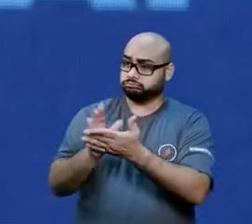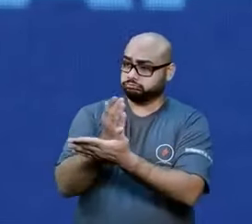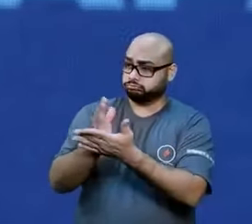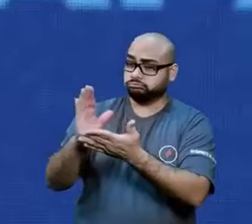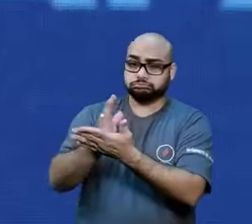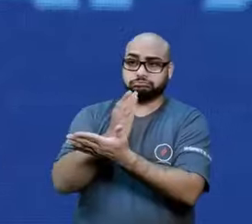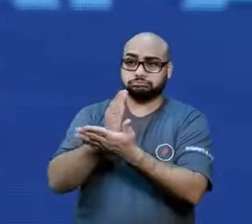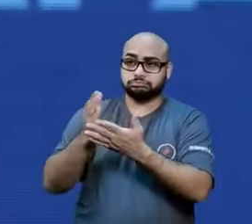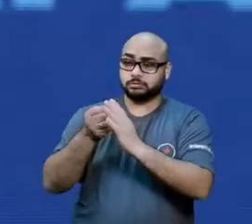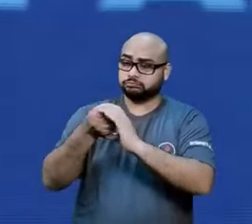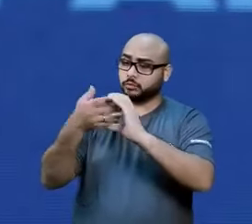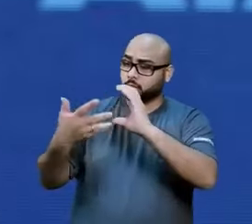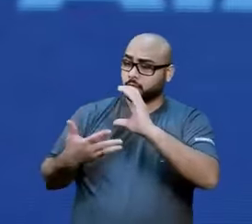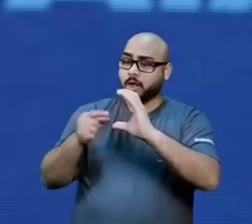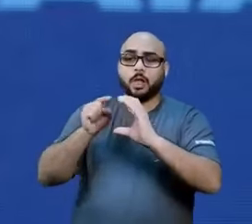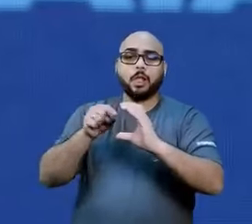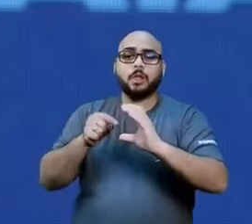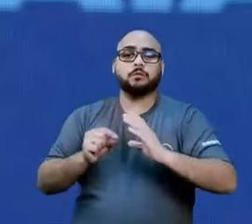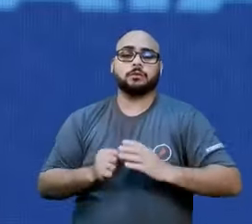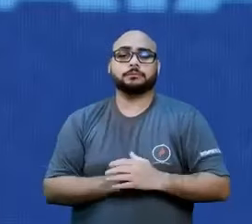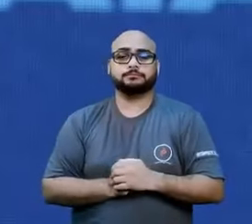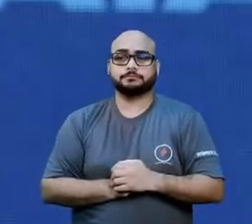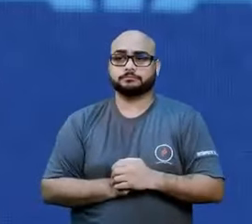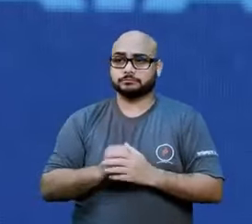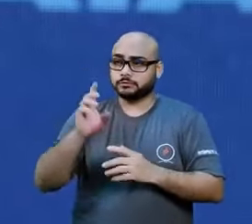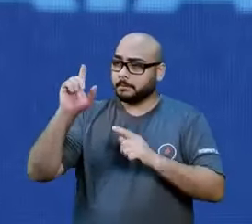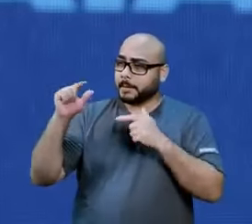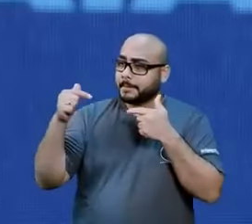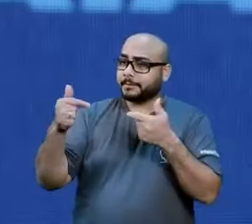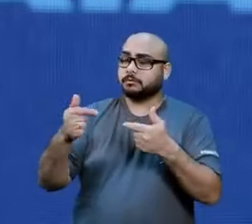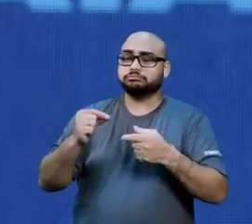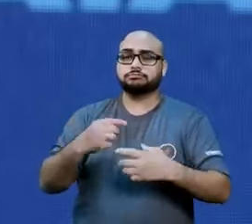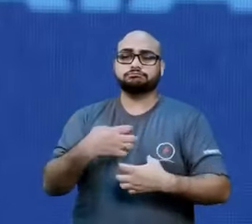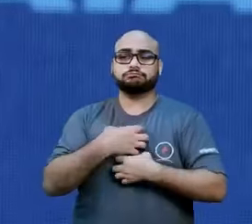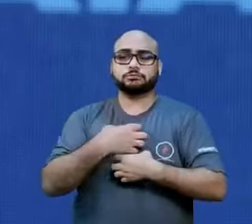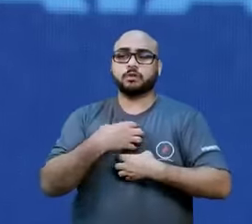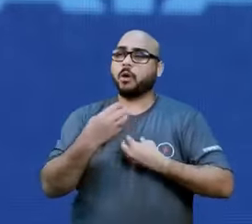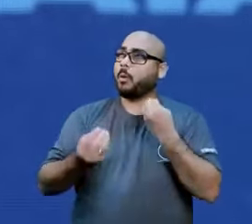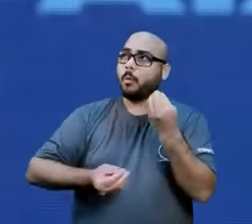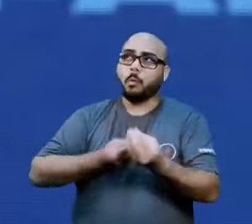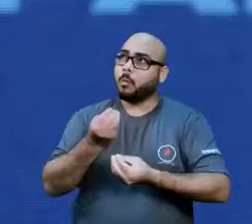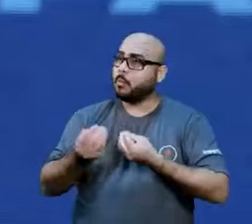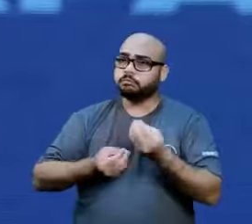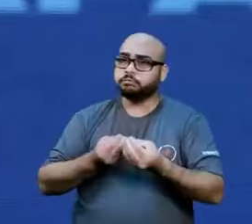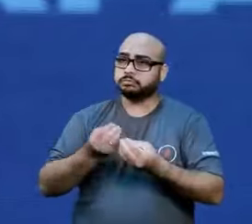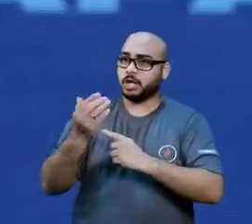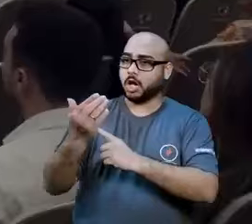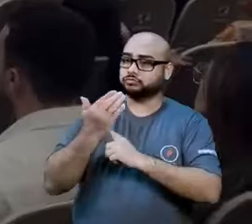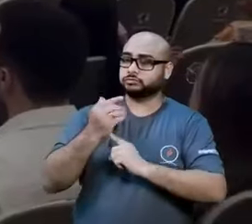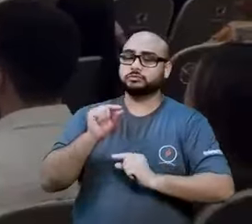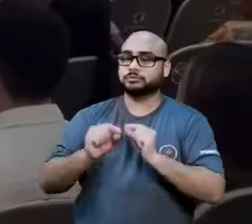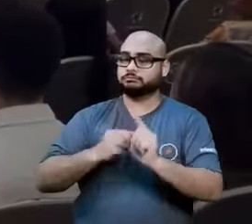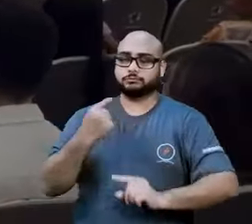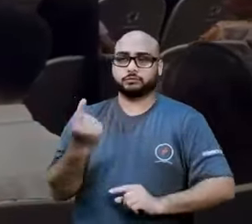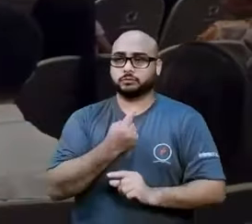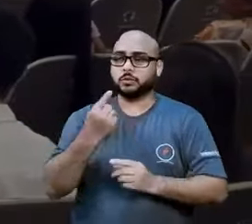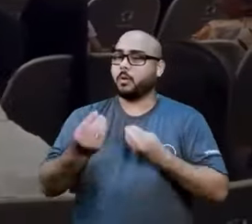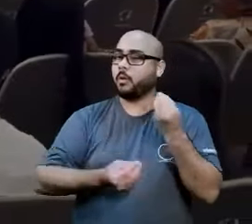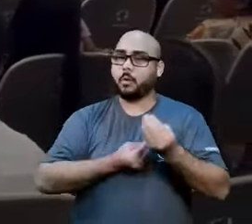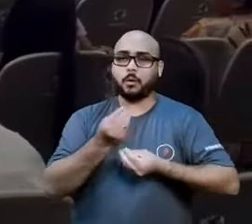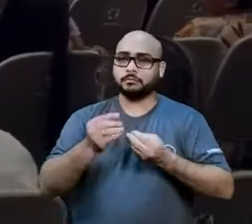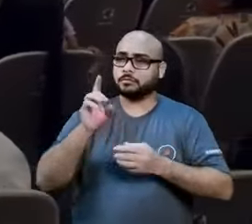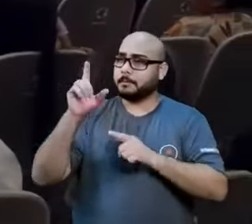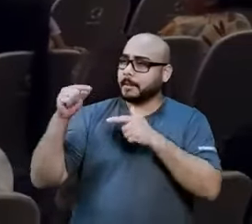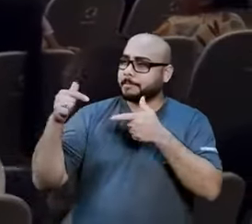modos operand de Deus como é que Deus age a nosso favor como é que Deus age